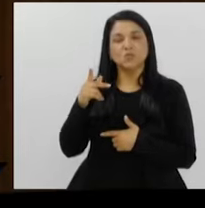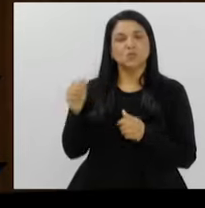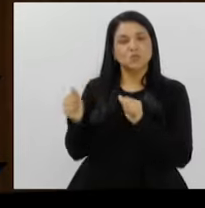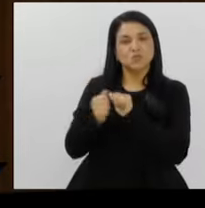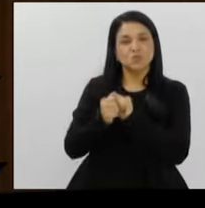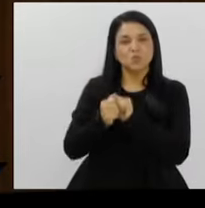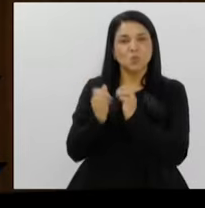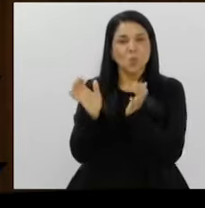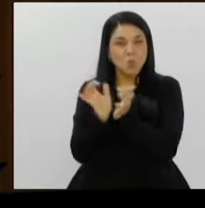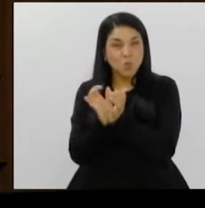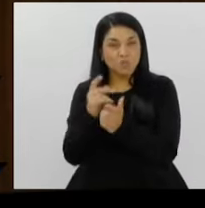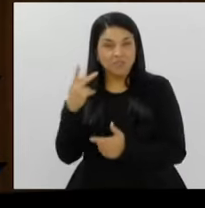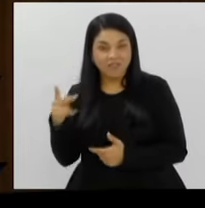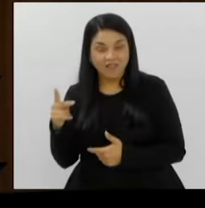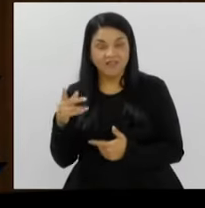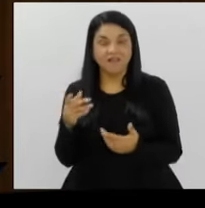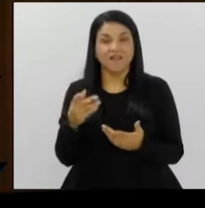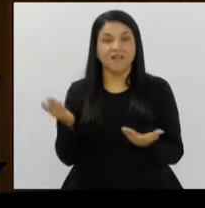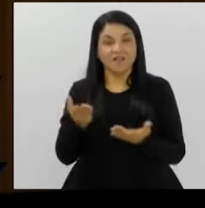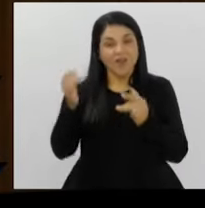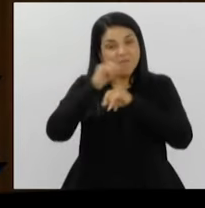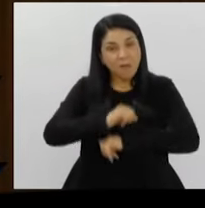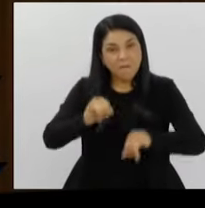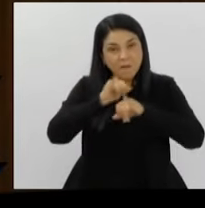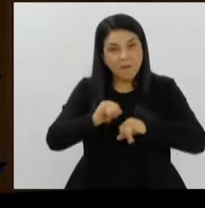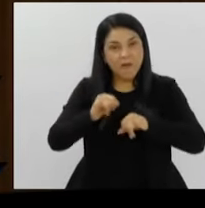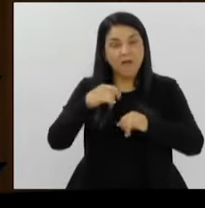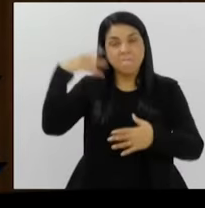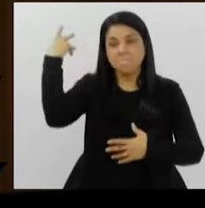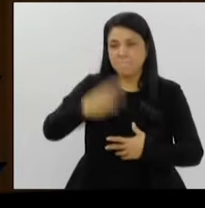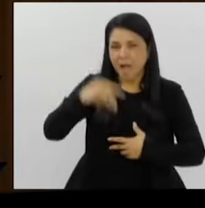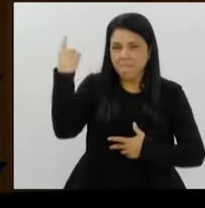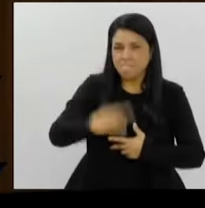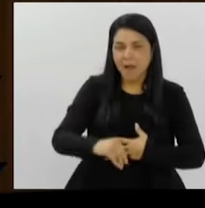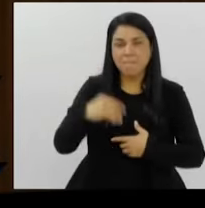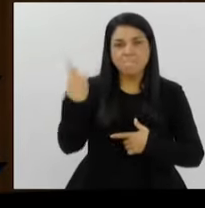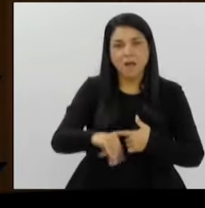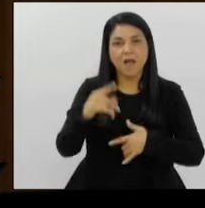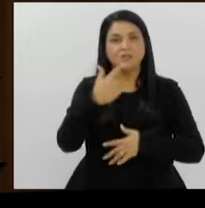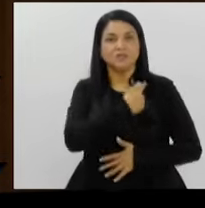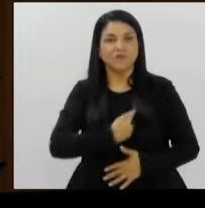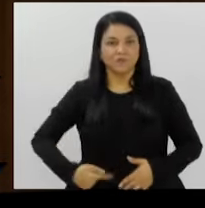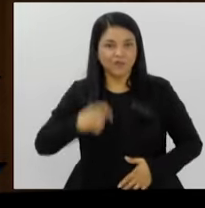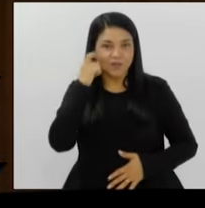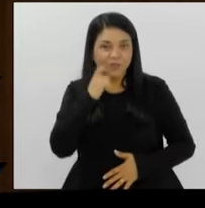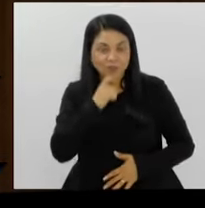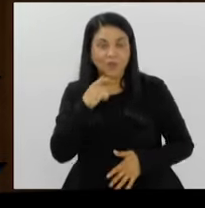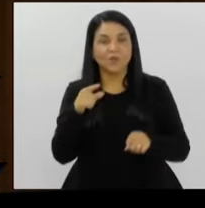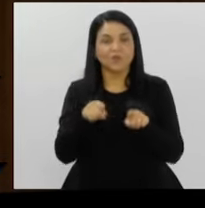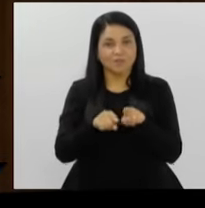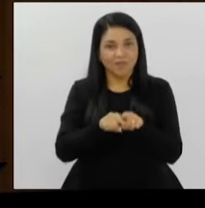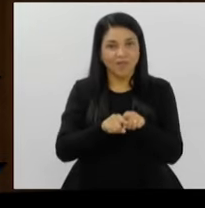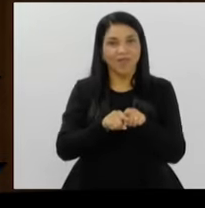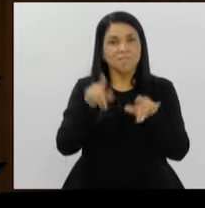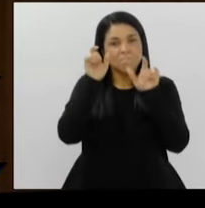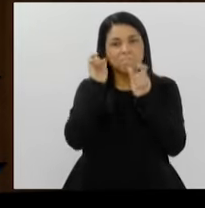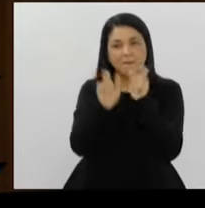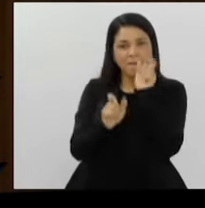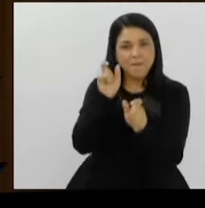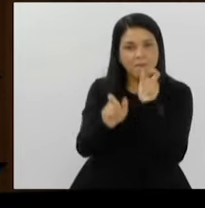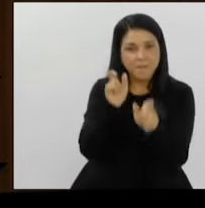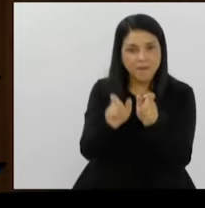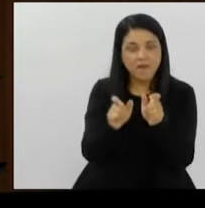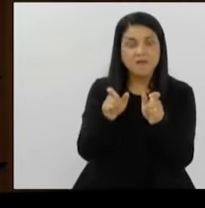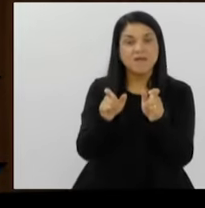culpar. Acabou de soltar uma nota, metendo o cacete no governador, metendo o cacete no secretário de segurança, como se ele fosse o